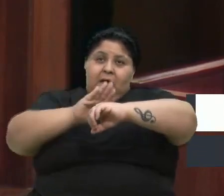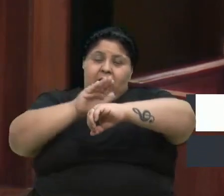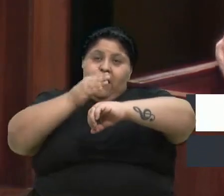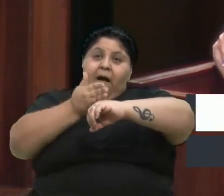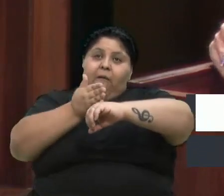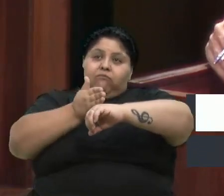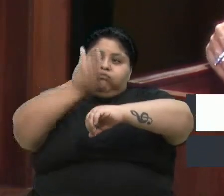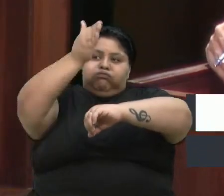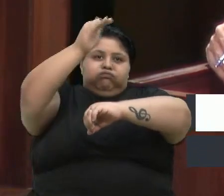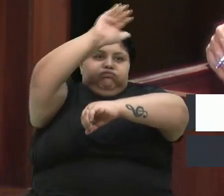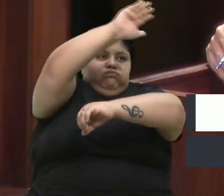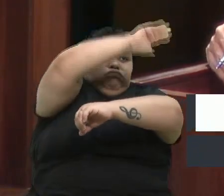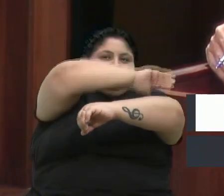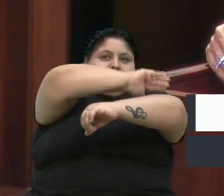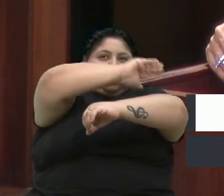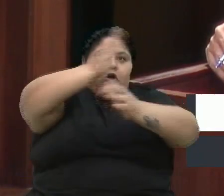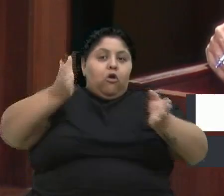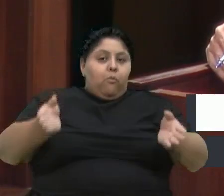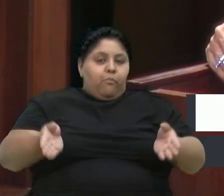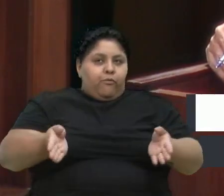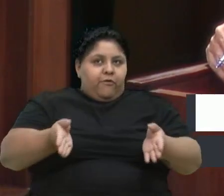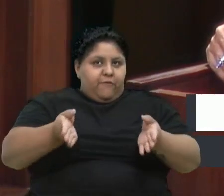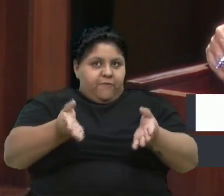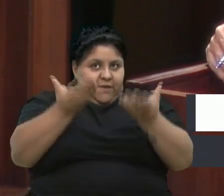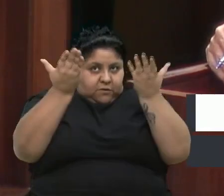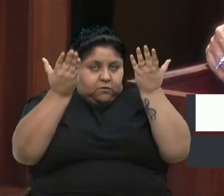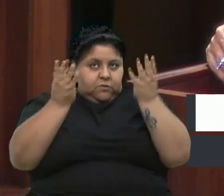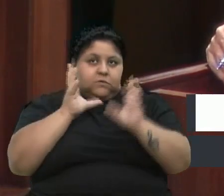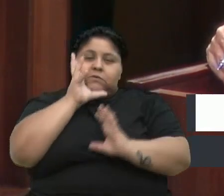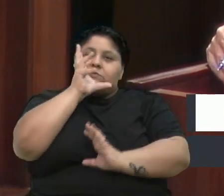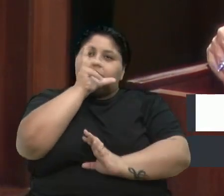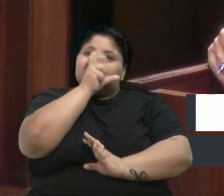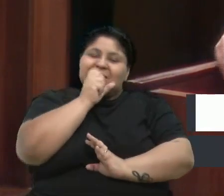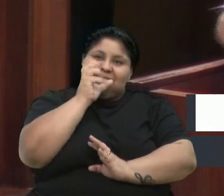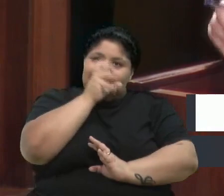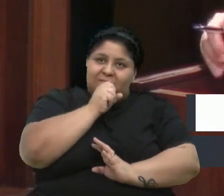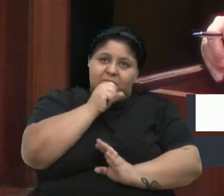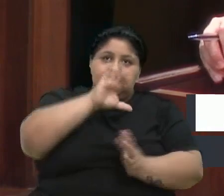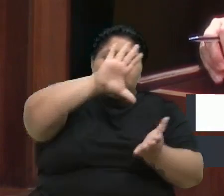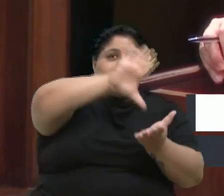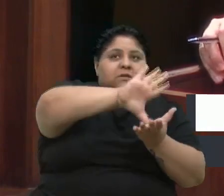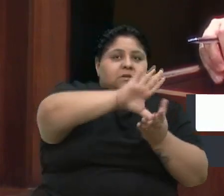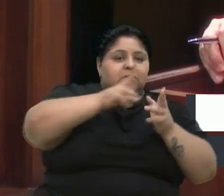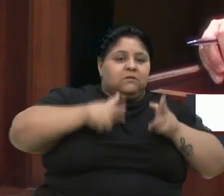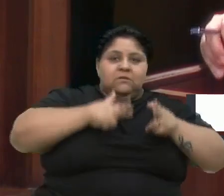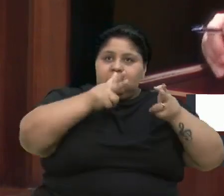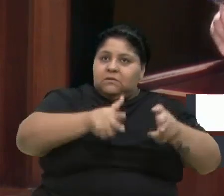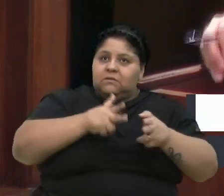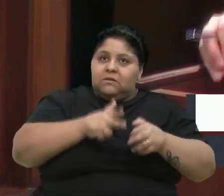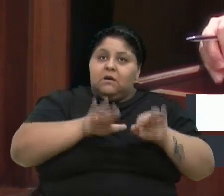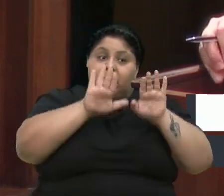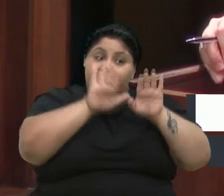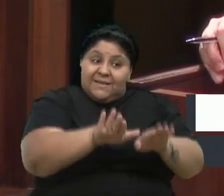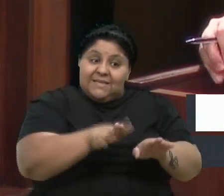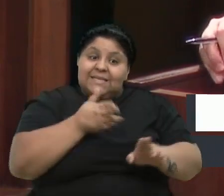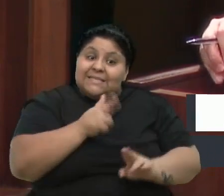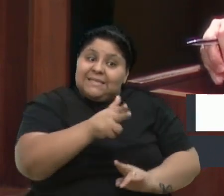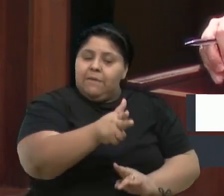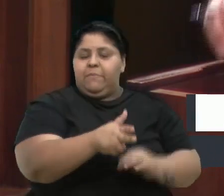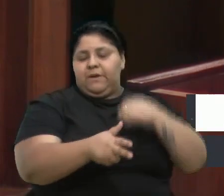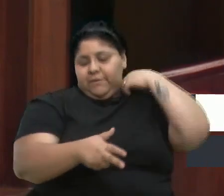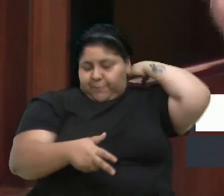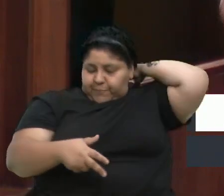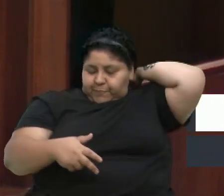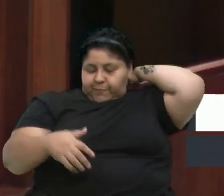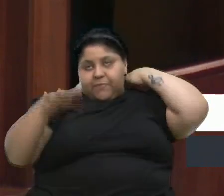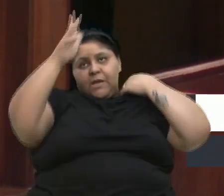colocada ali para o evento de sábado, na Praça do Trem, que ela fique de forma definitiva, que a prefeitura banque isso. Essa